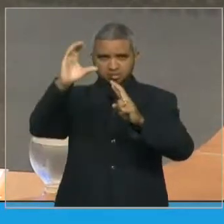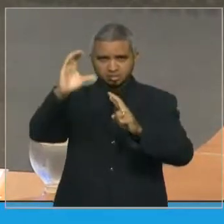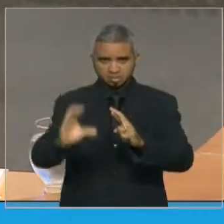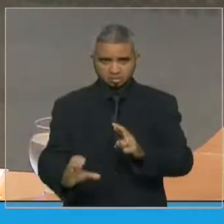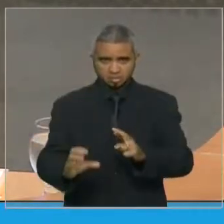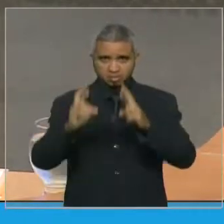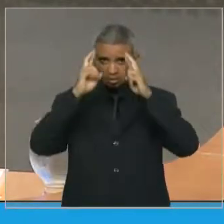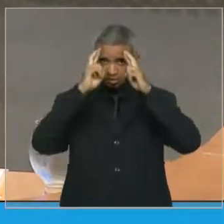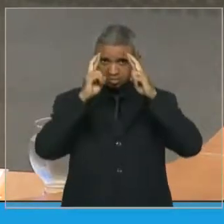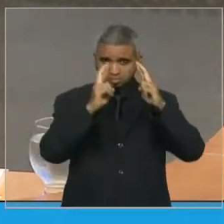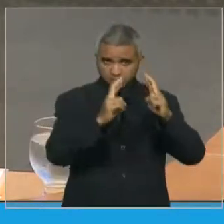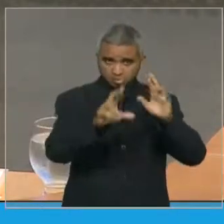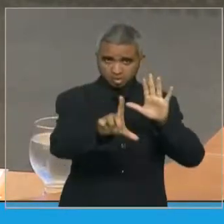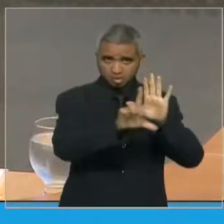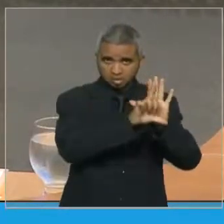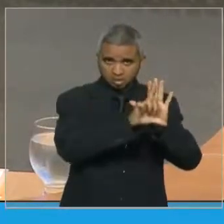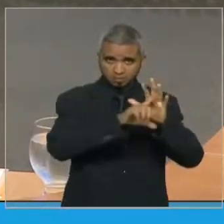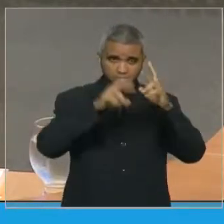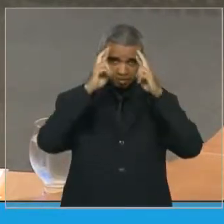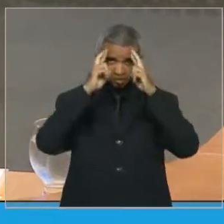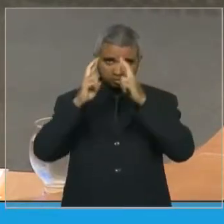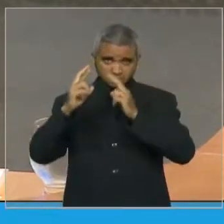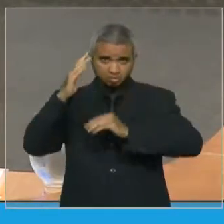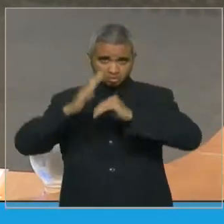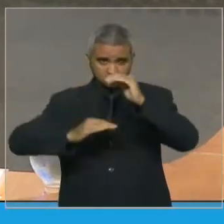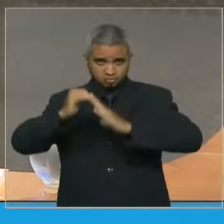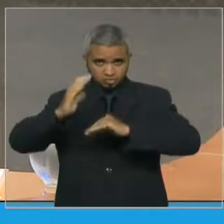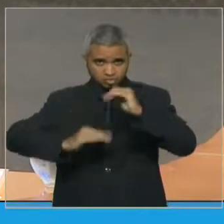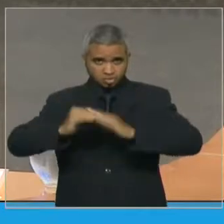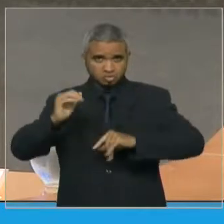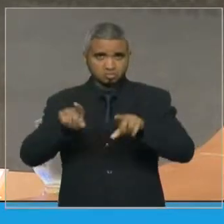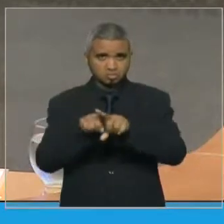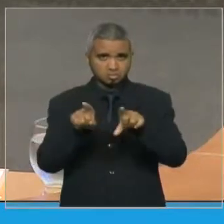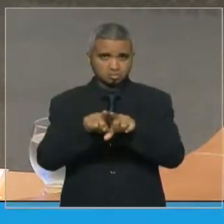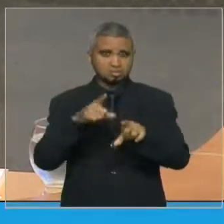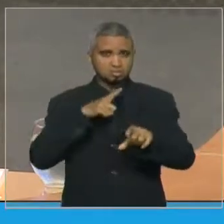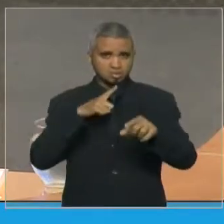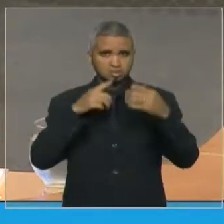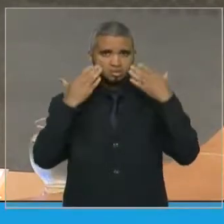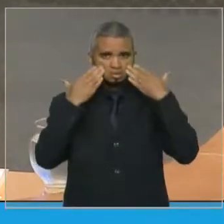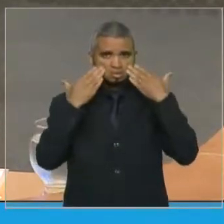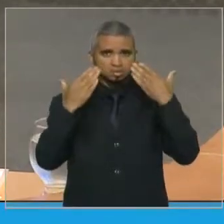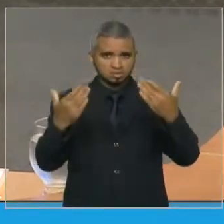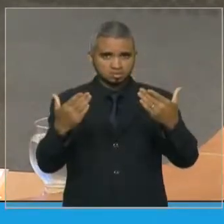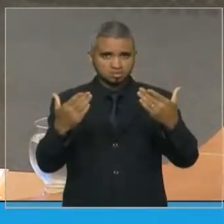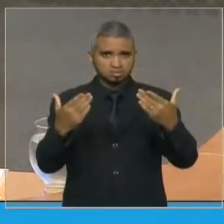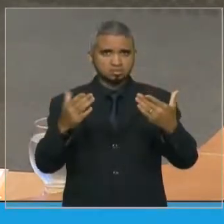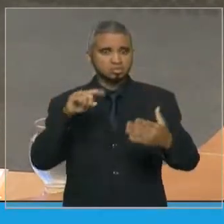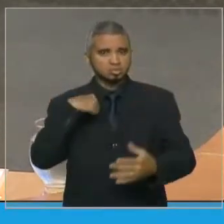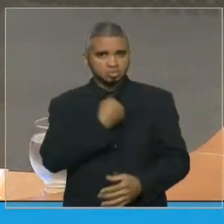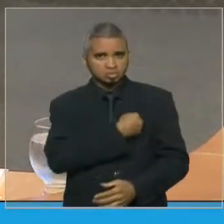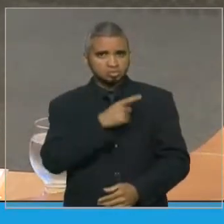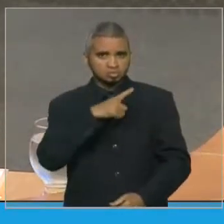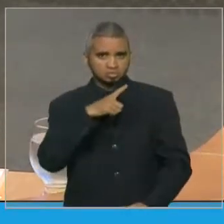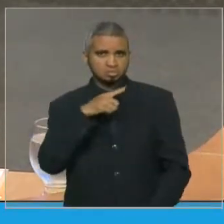com a instituição, legalidade, profissionalismo e transparência. Nossa missão, nossos valores.